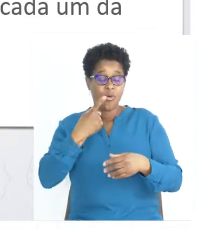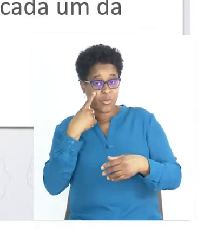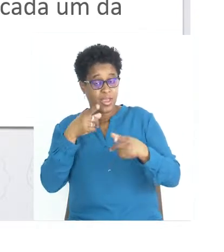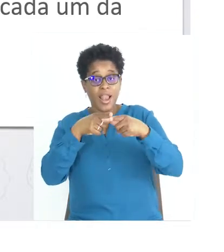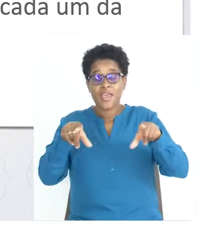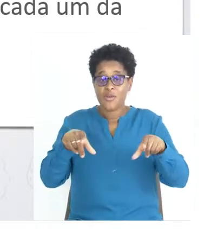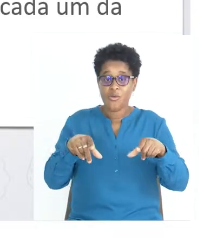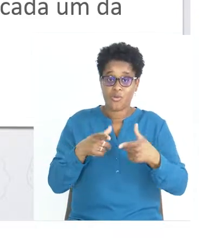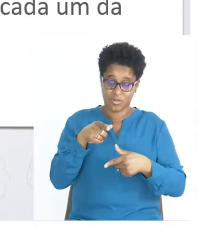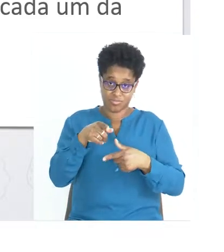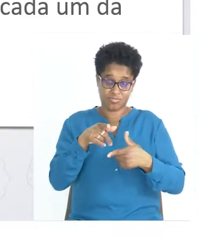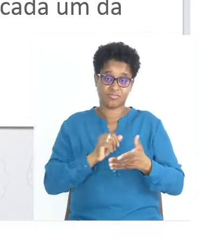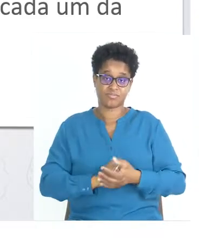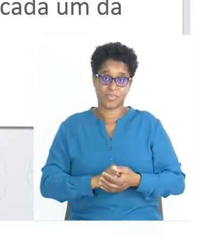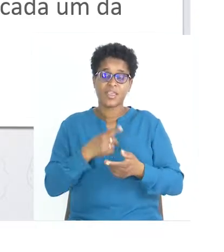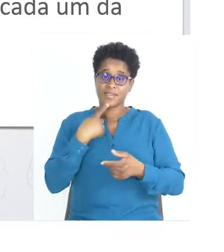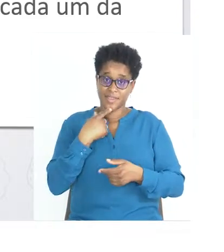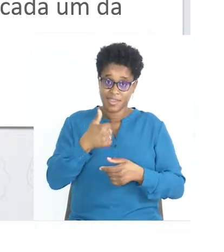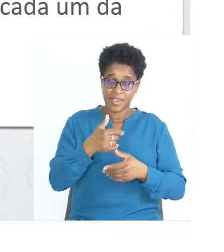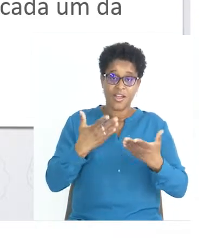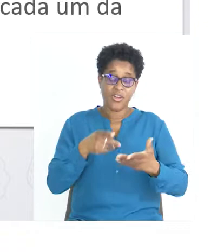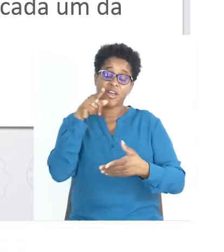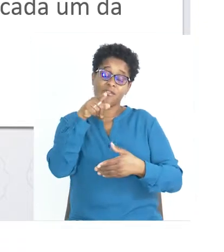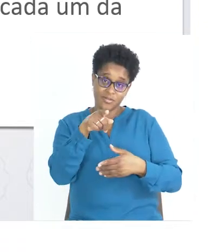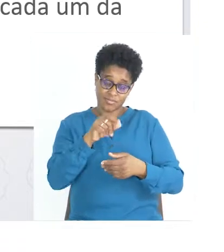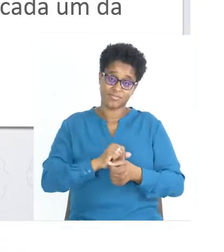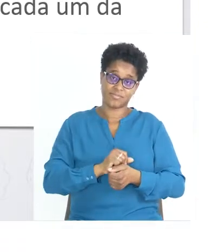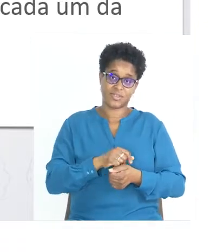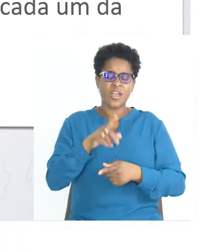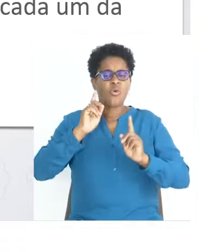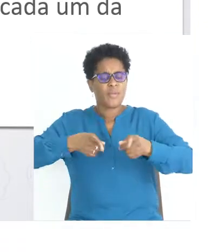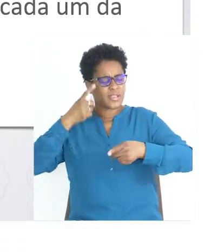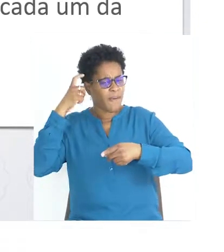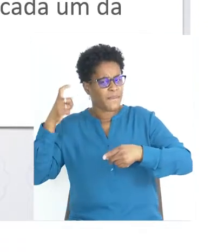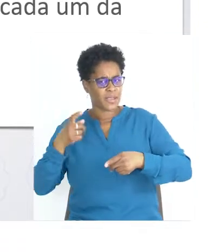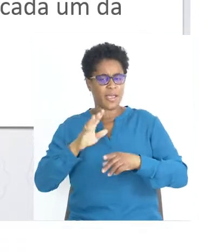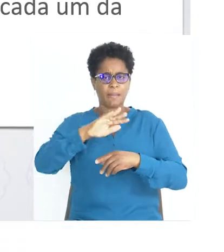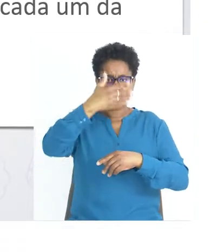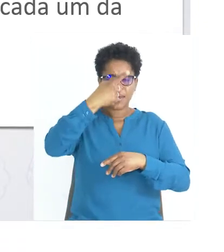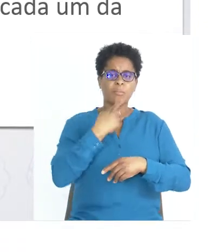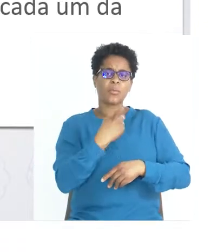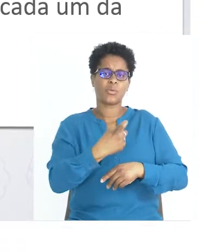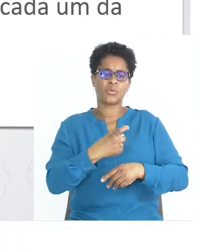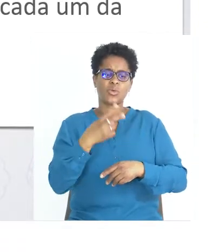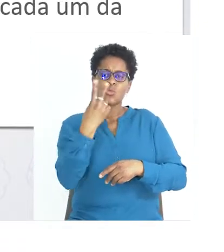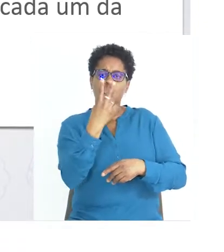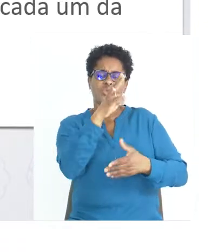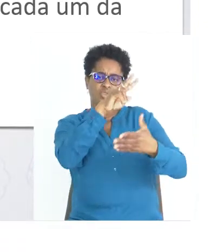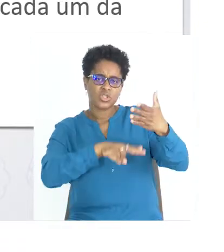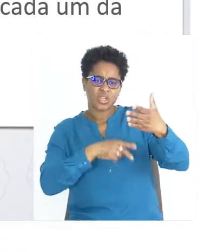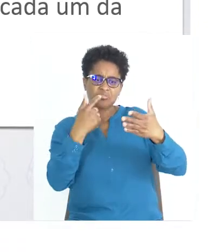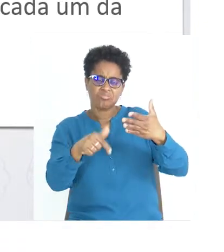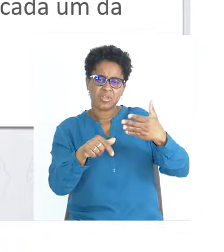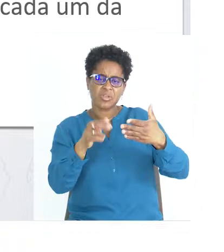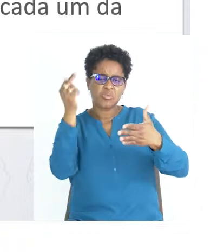o reconhecimento da língua nos textos. Está bem? Então agora é a tua vez de começar a repensar. A primeira pergunta. Os